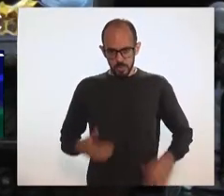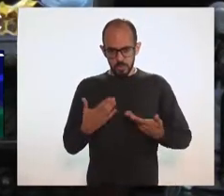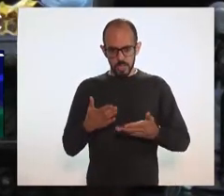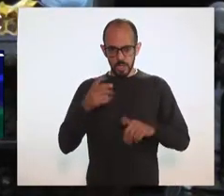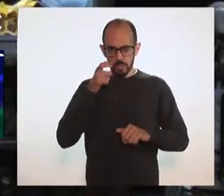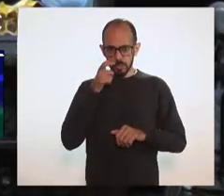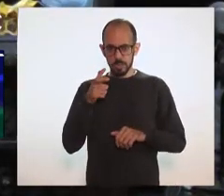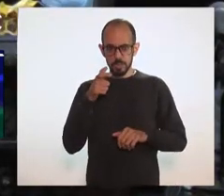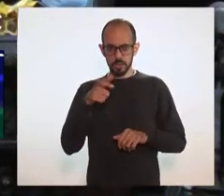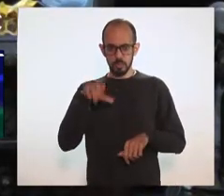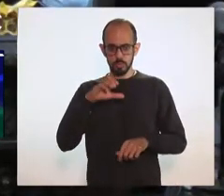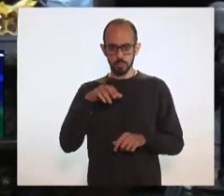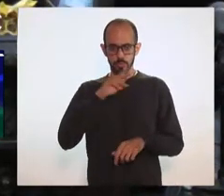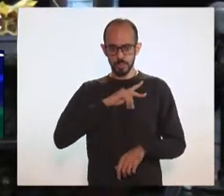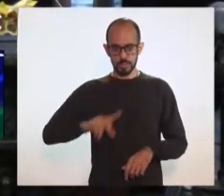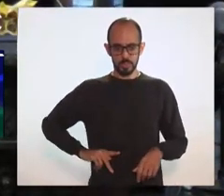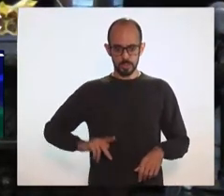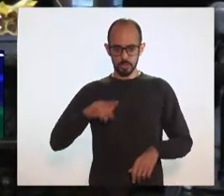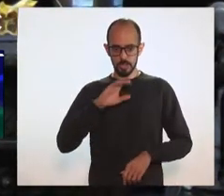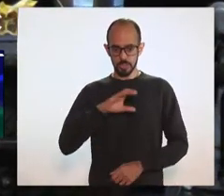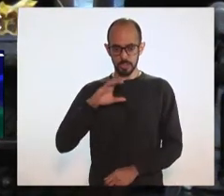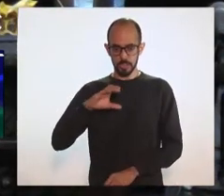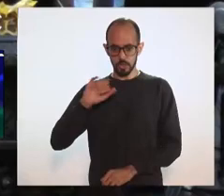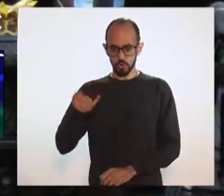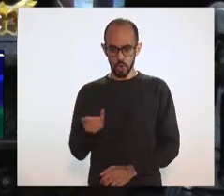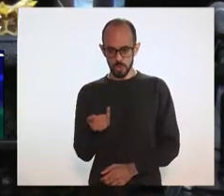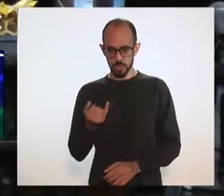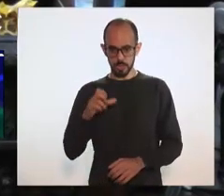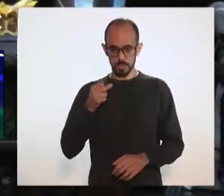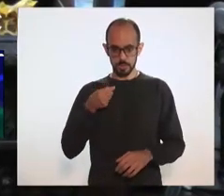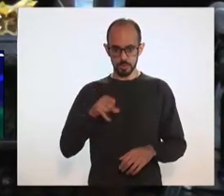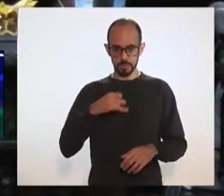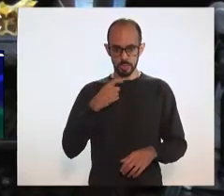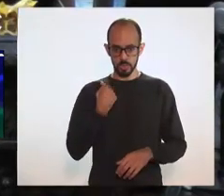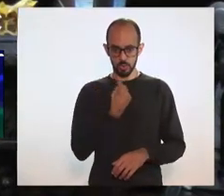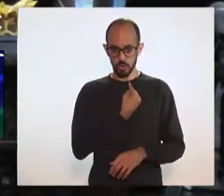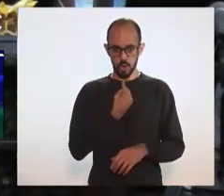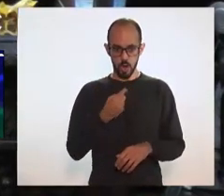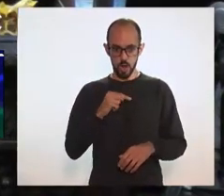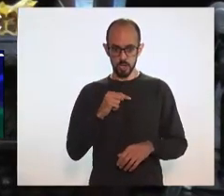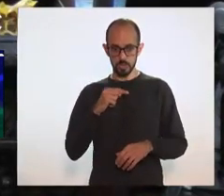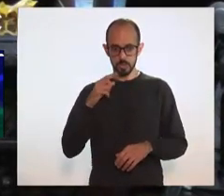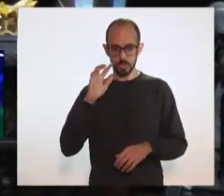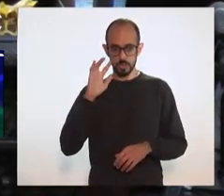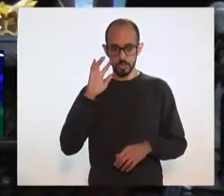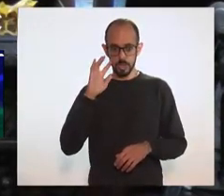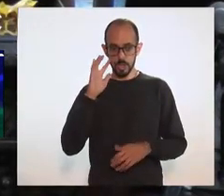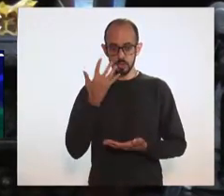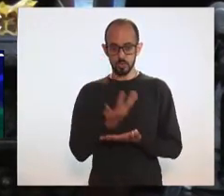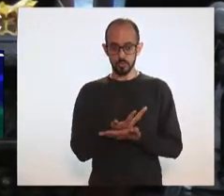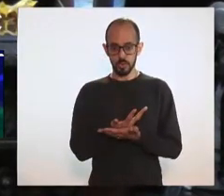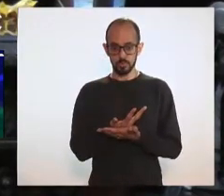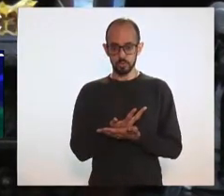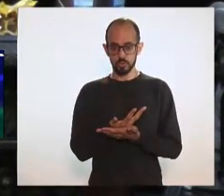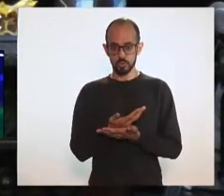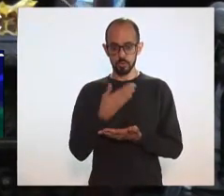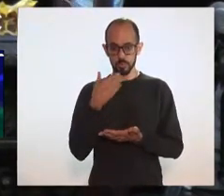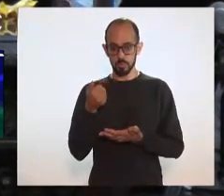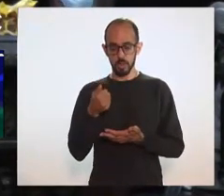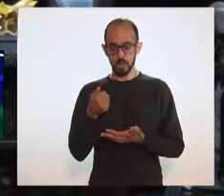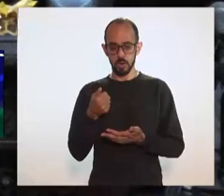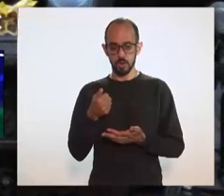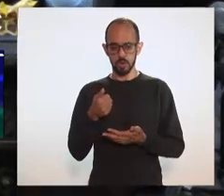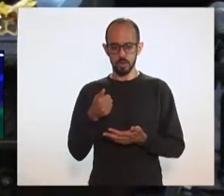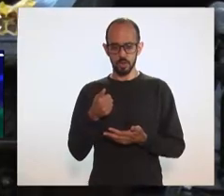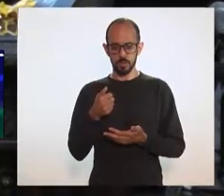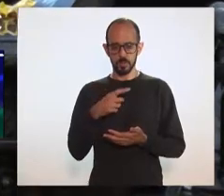CCJ. Se nós chegarmos à conclusão na audiência pública que o melhor caminho é o outro, que a gente quer que